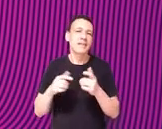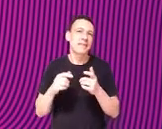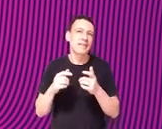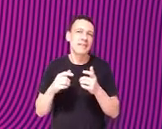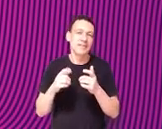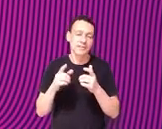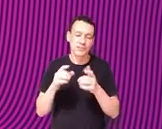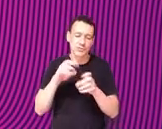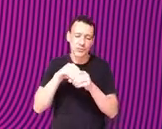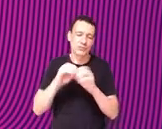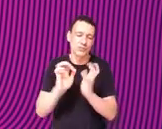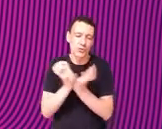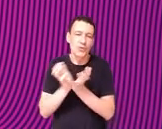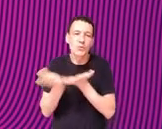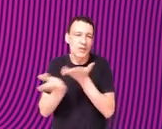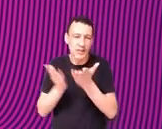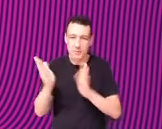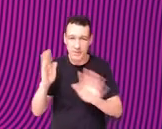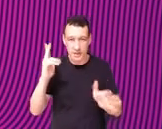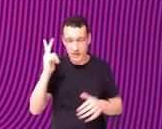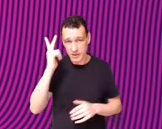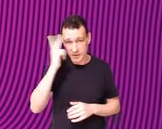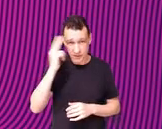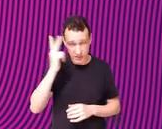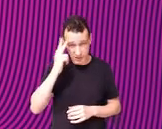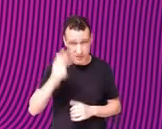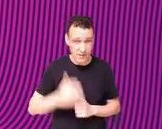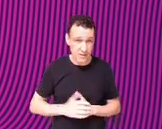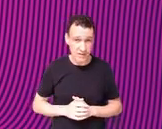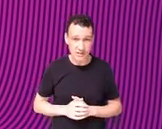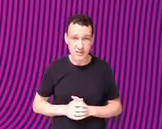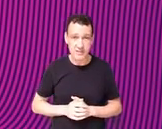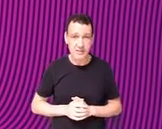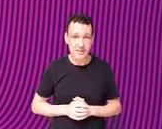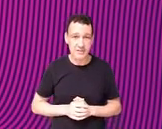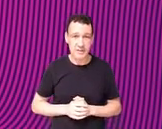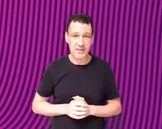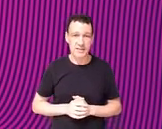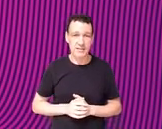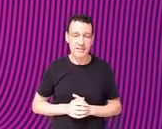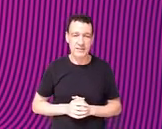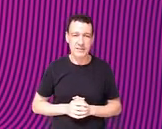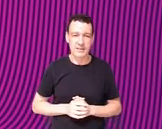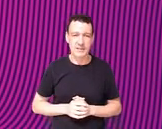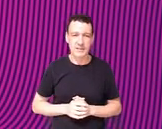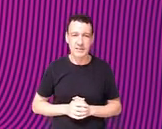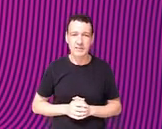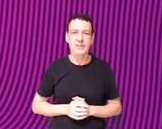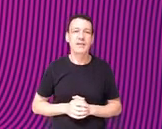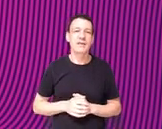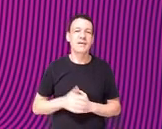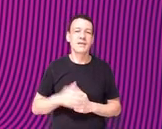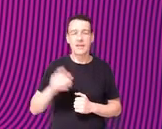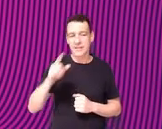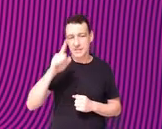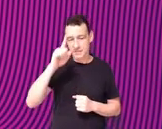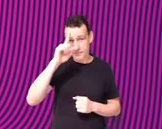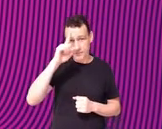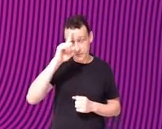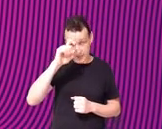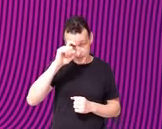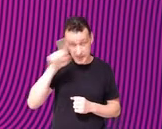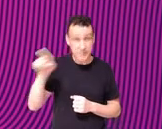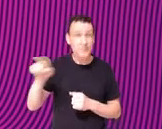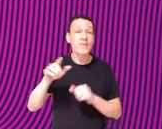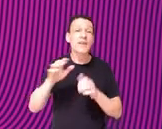uma diminuição quer da mortalidade, quer das hospitalizações, nos pacientes que entraram neste programa de